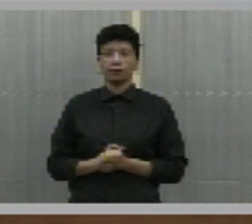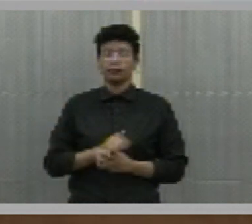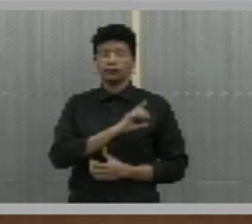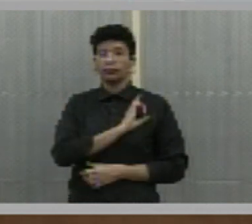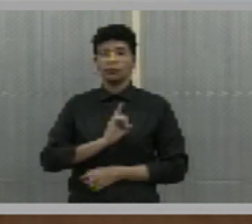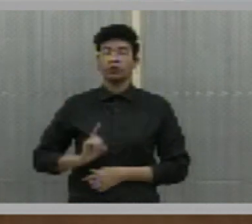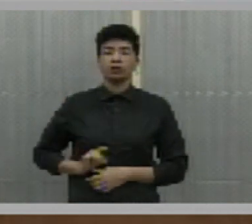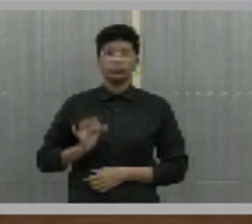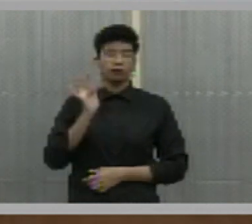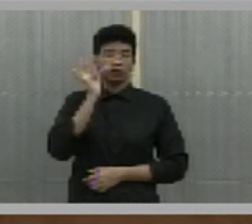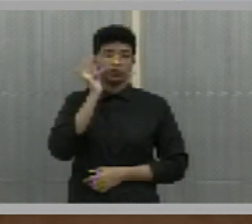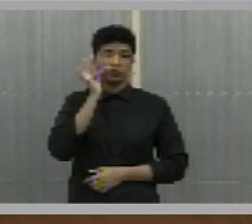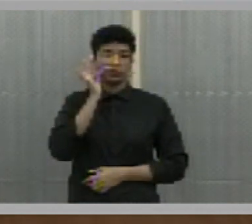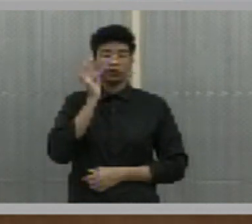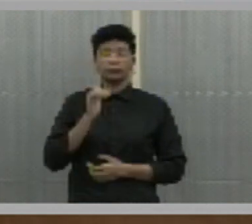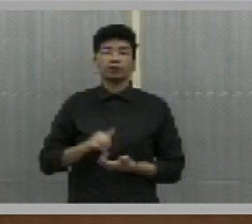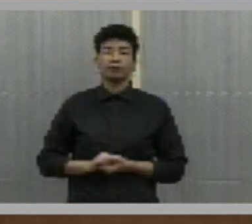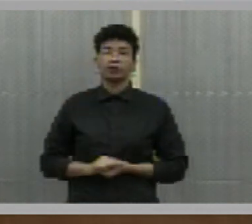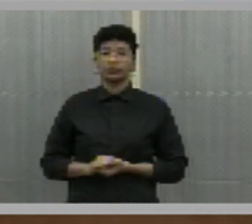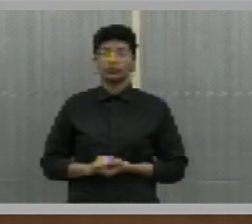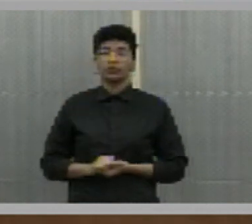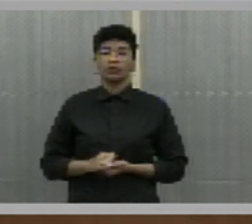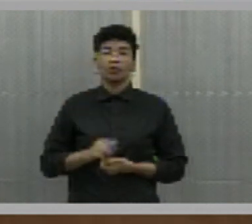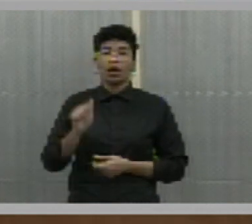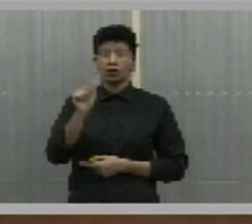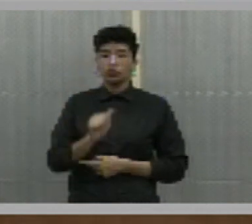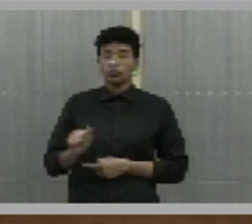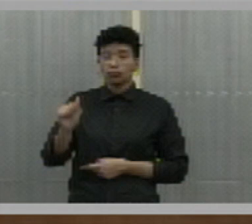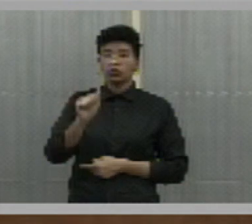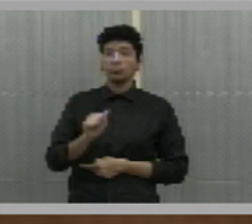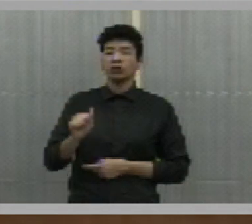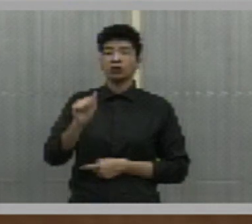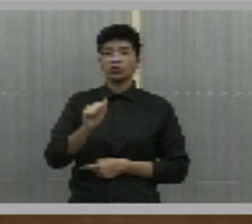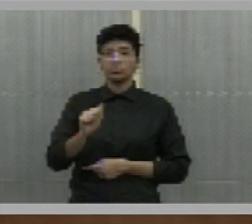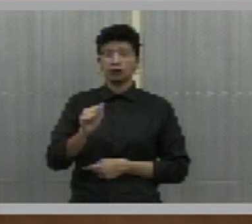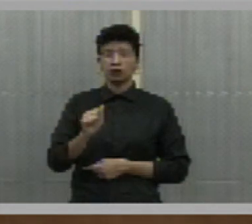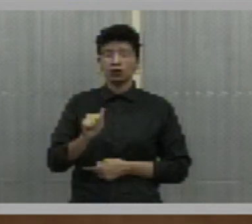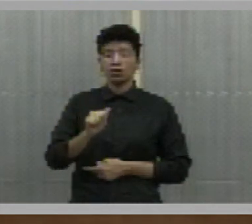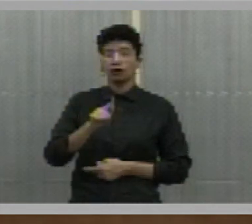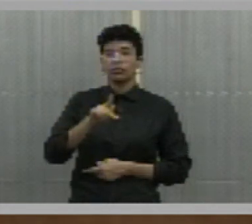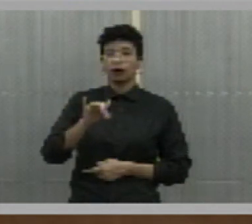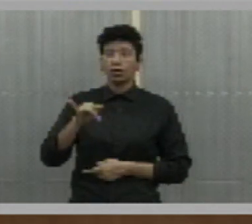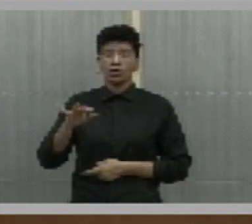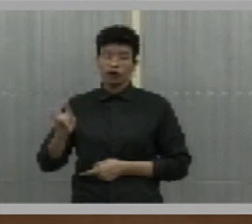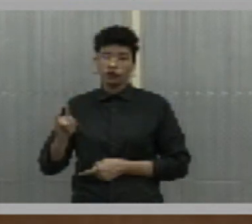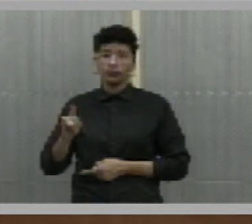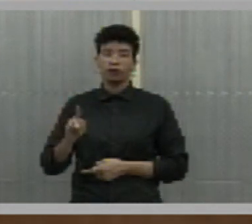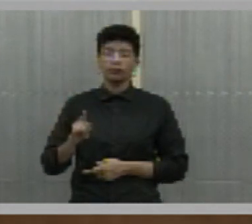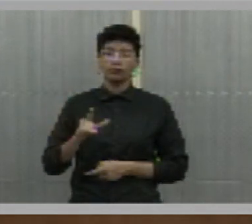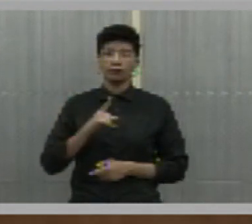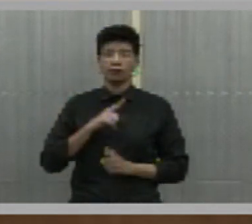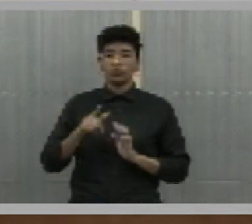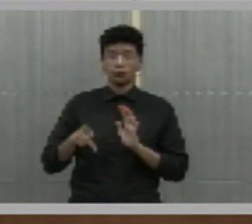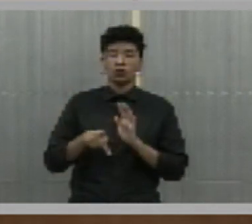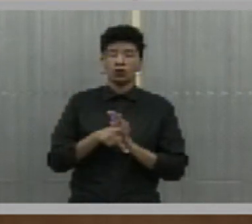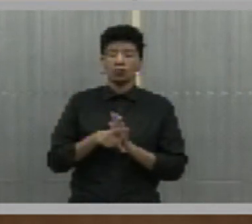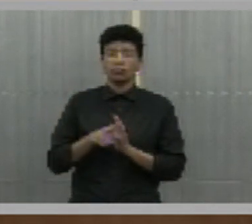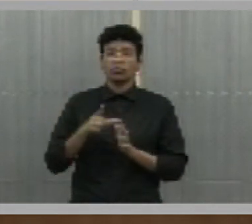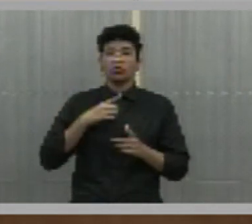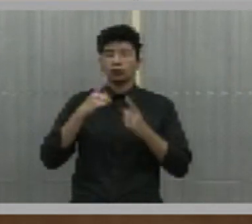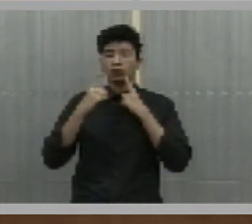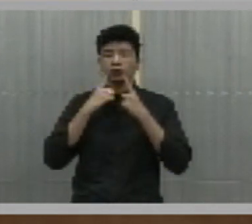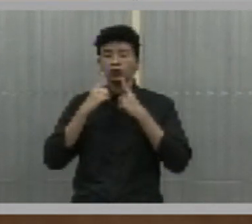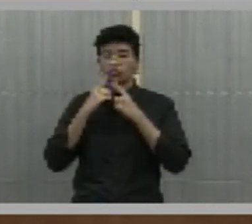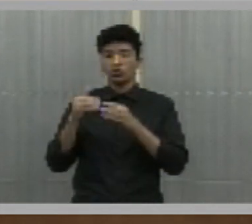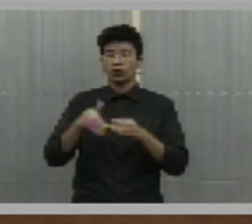Deputado Fábio Novo. Reconhece de utilidade pública a Associação Idearte, dançando a sua identidade cultural. Em discussão,